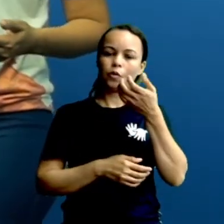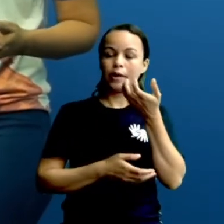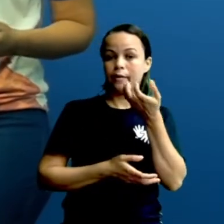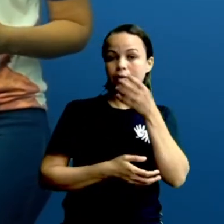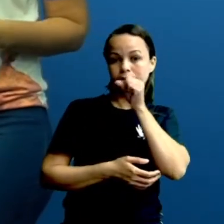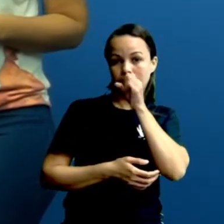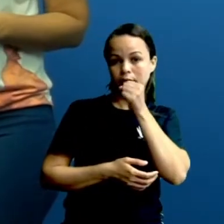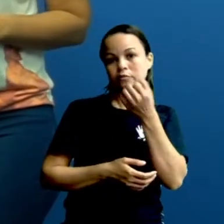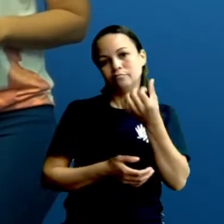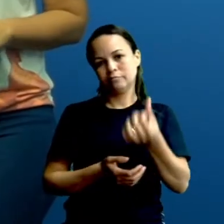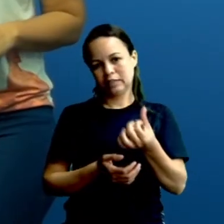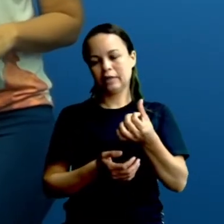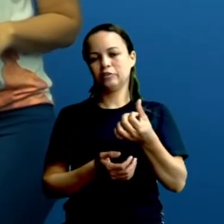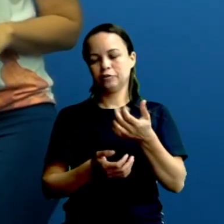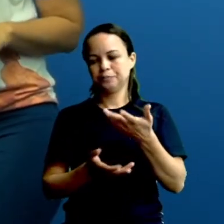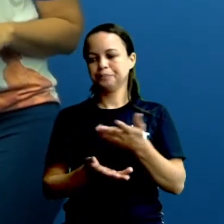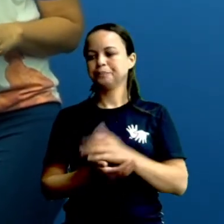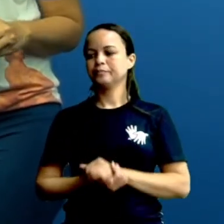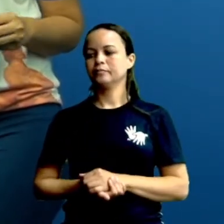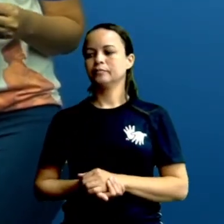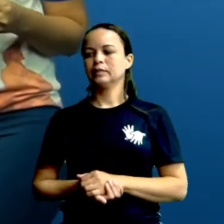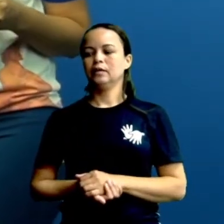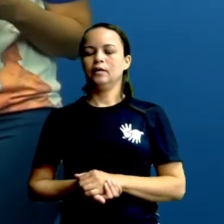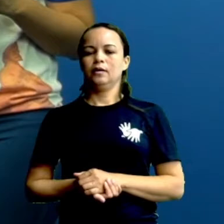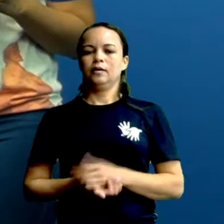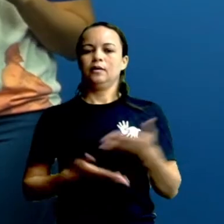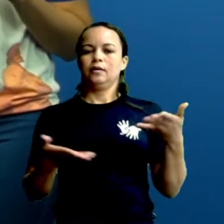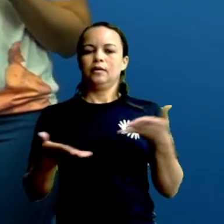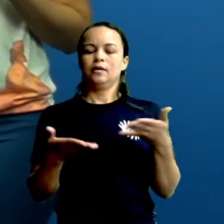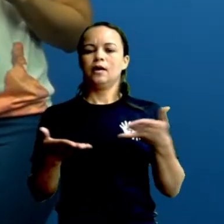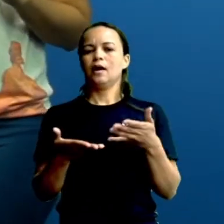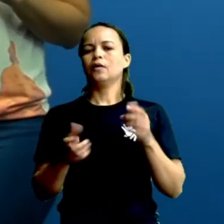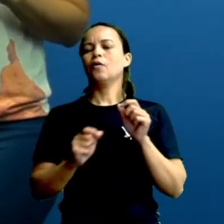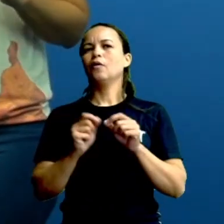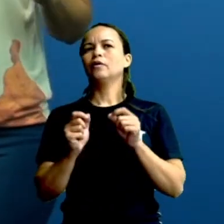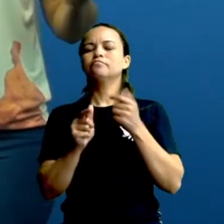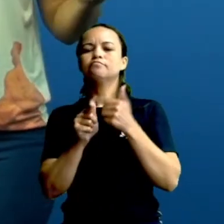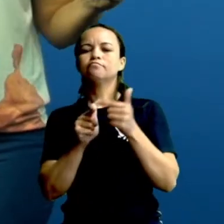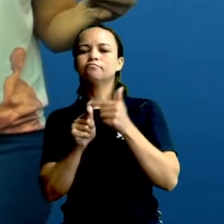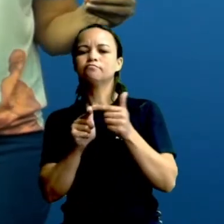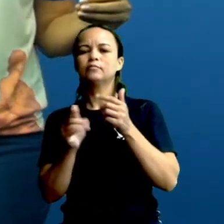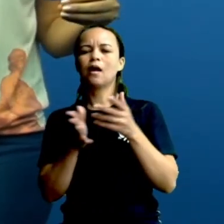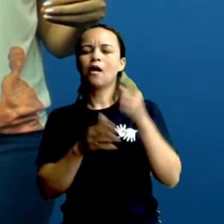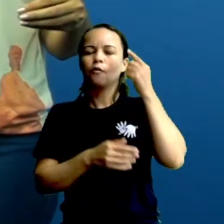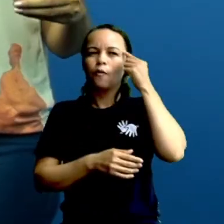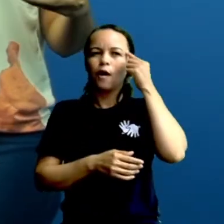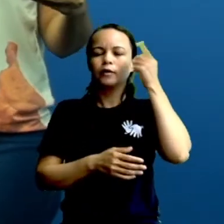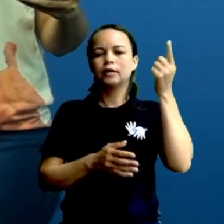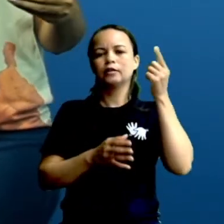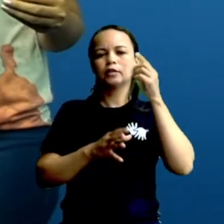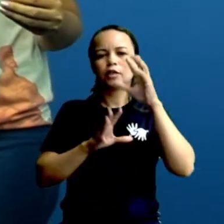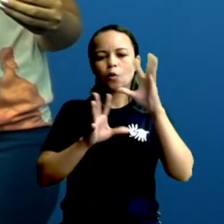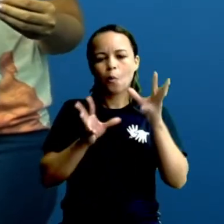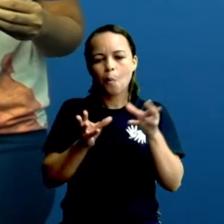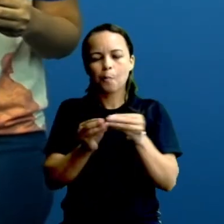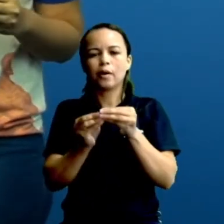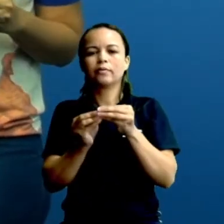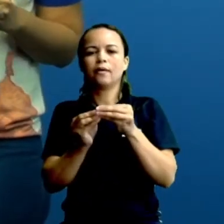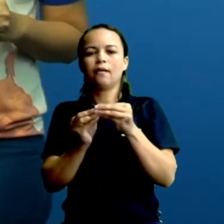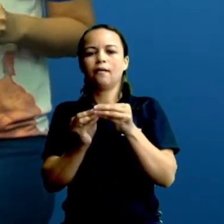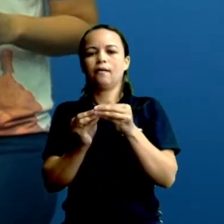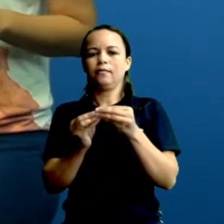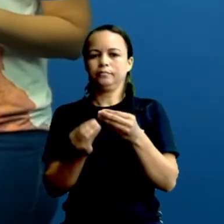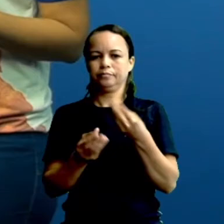laranjas. Ó, agora a gente vai ter um probleminha com a ideia de completar,